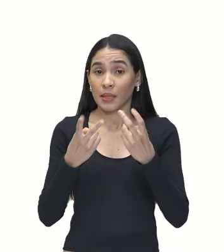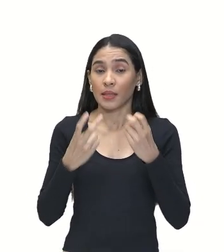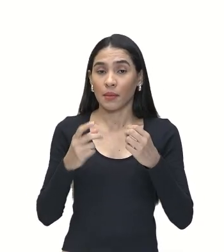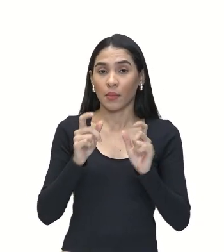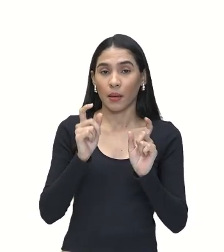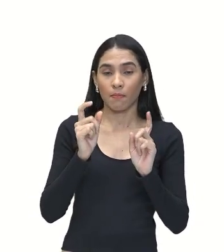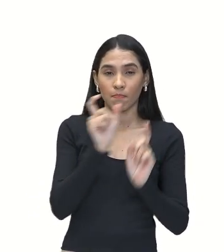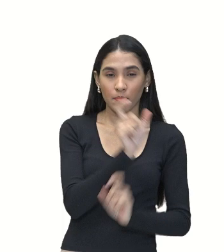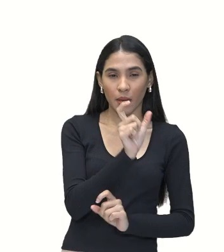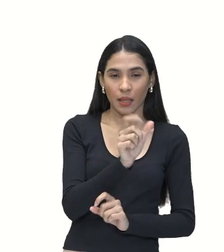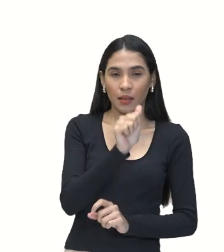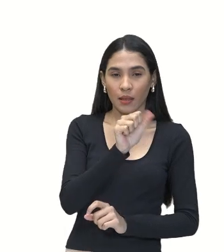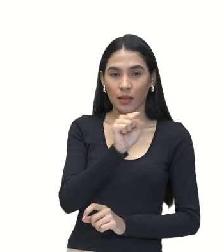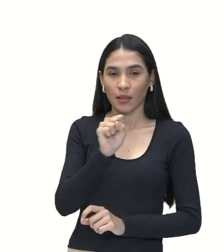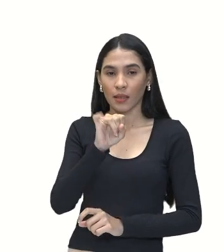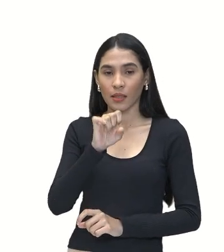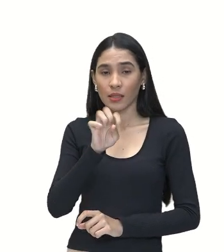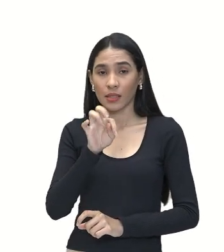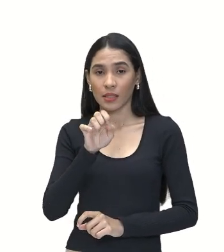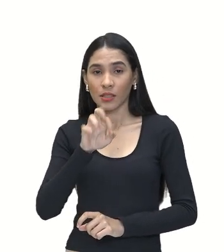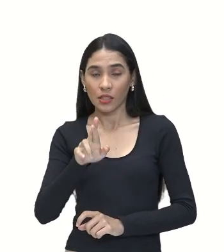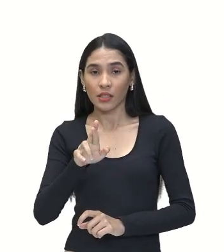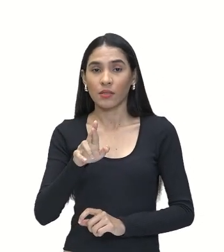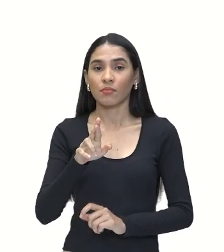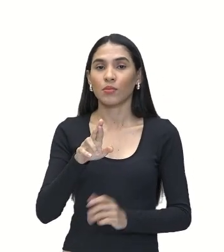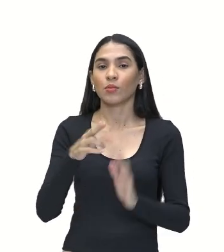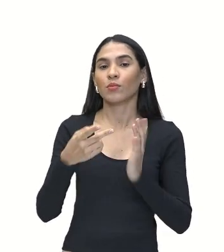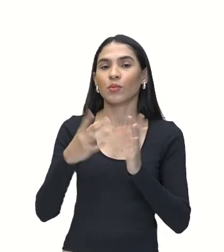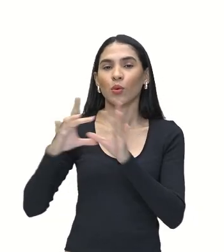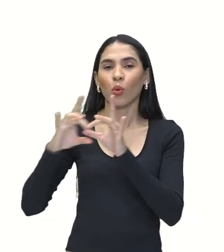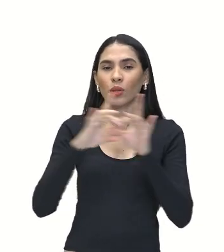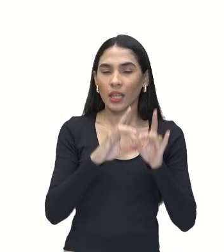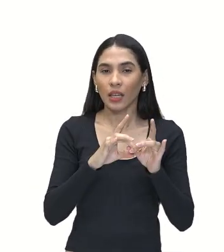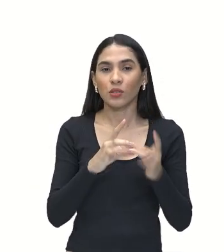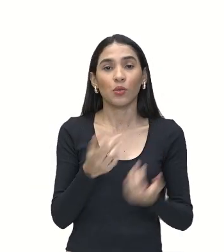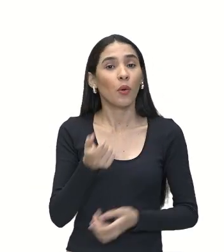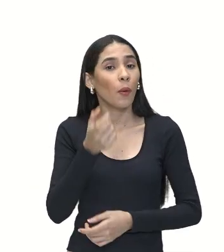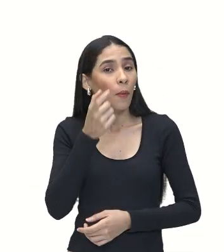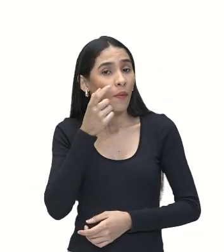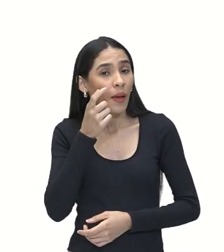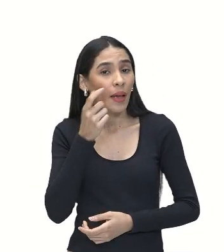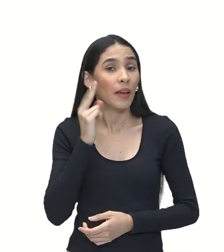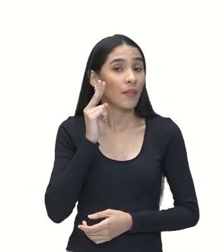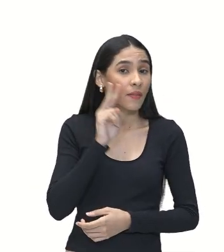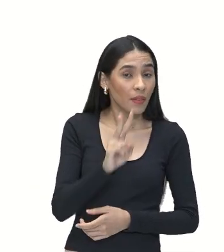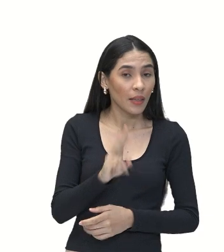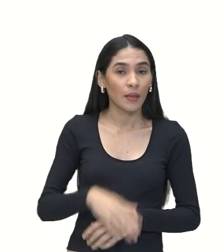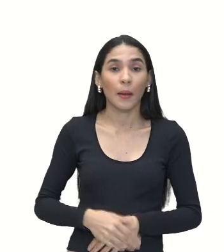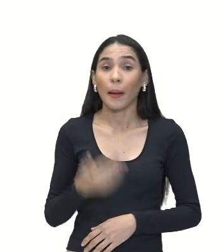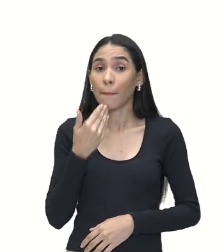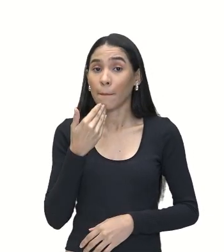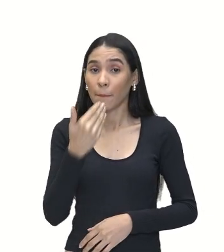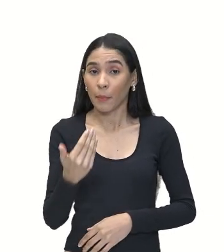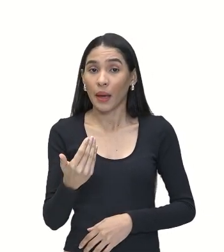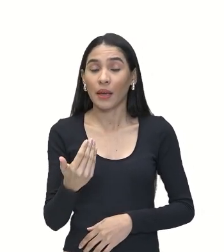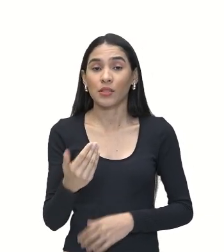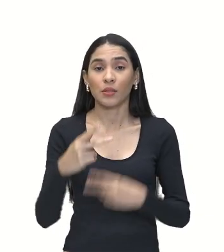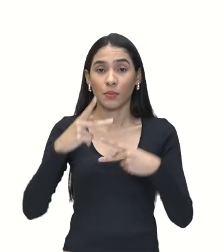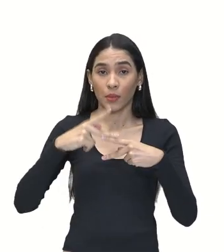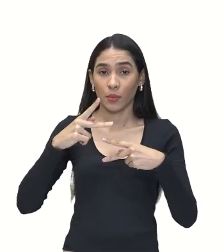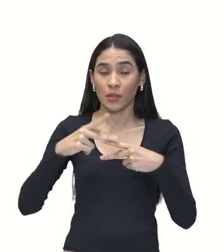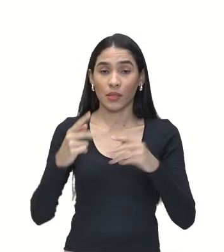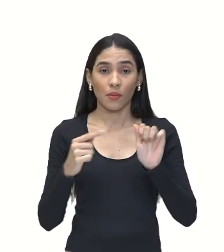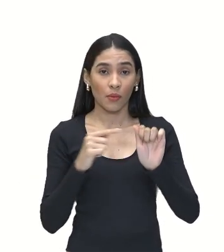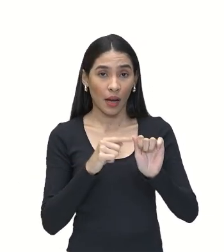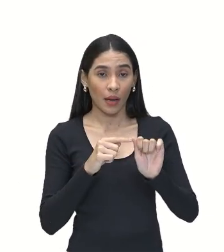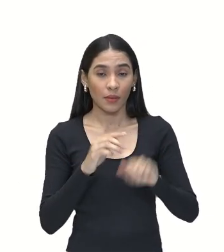sentido de ver, presenciar, apreciar, ele vai pedir a preposição a